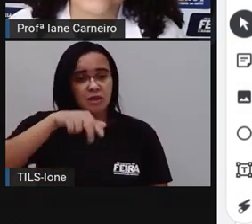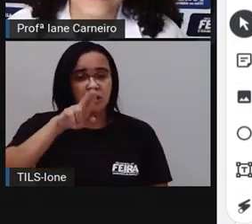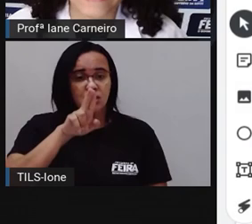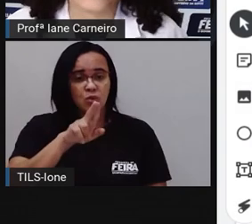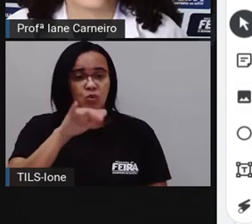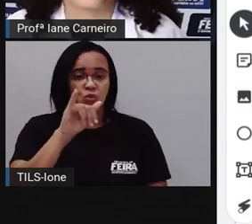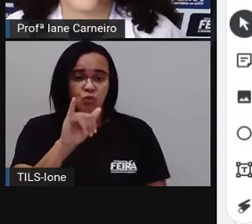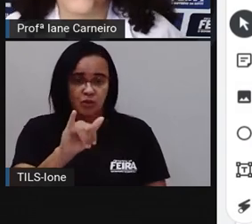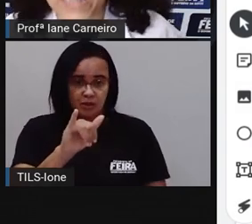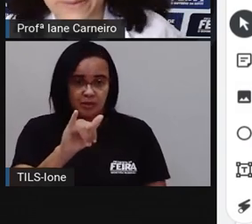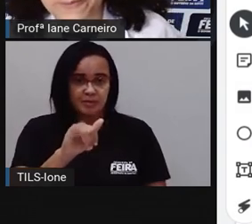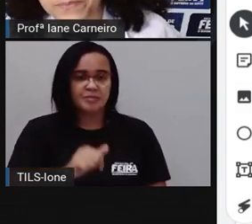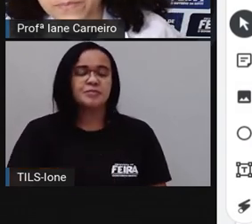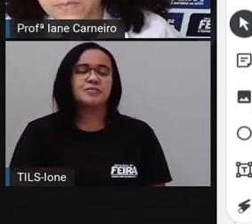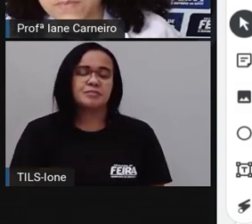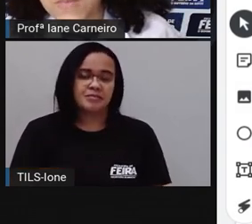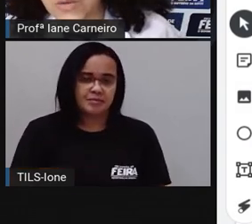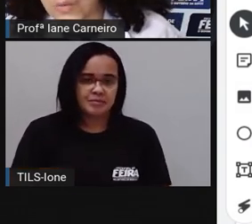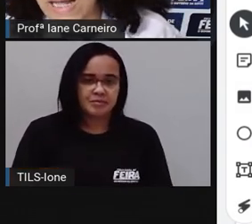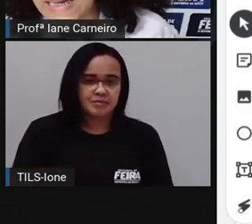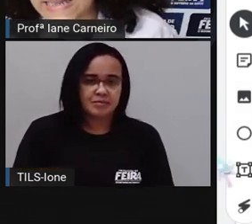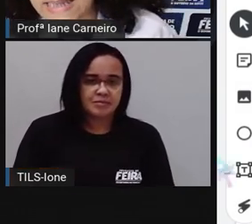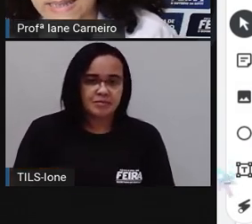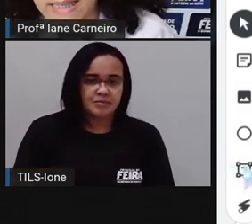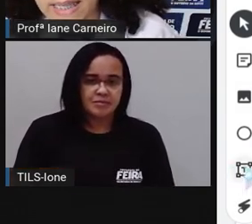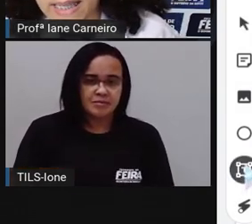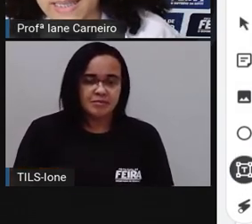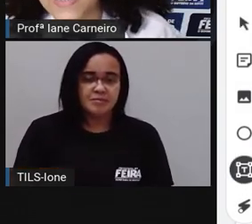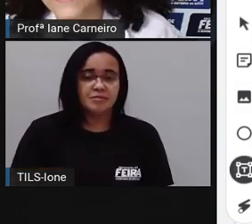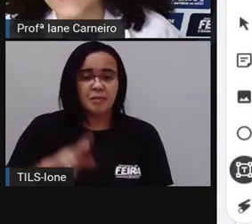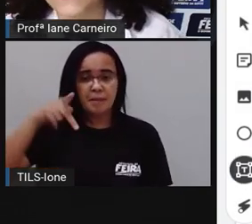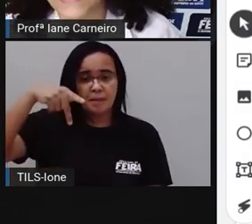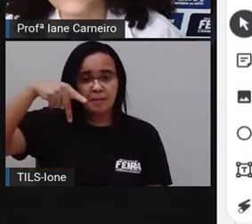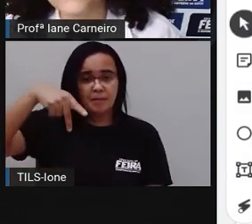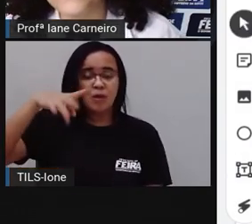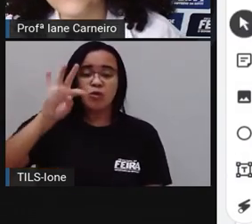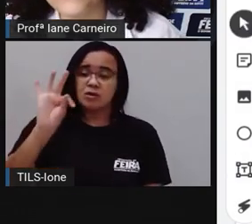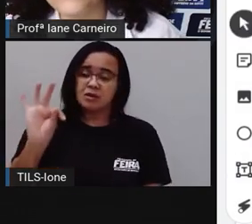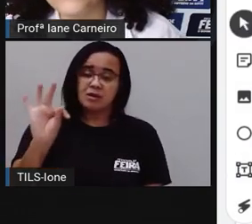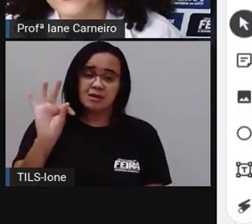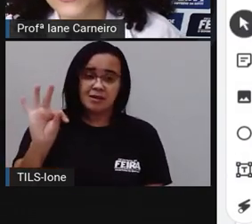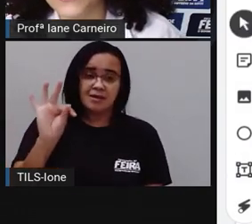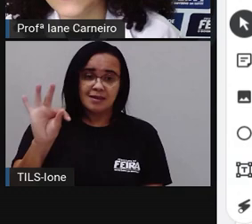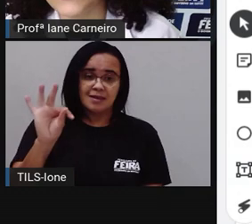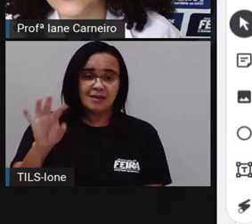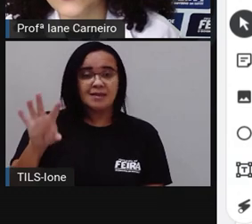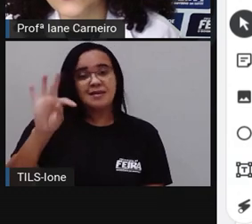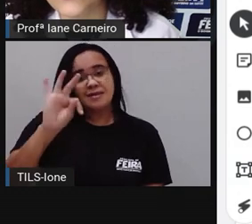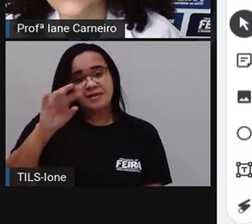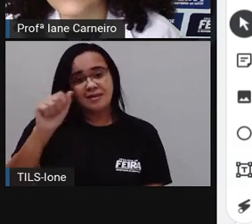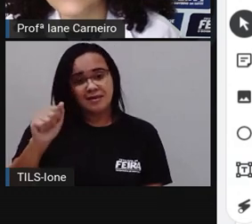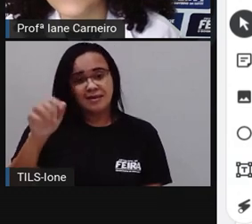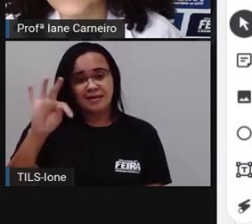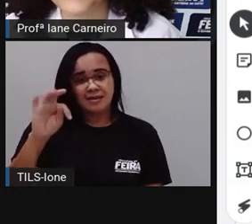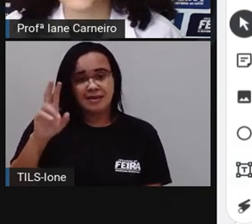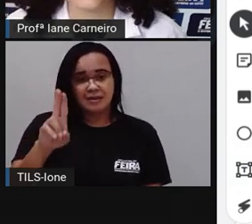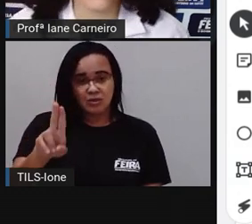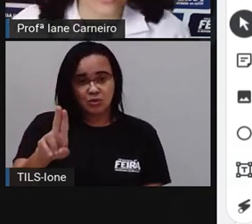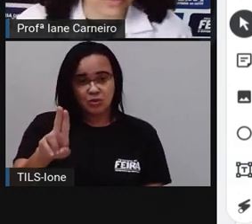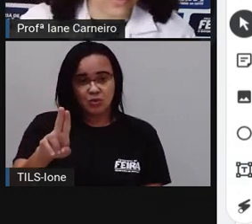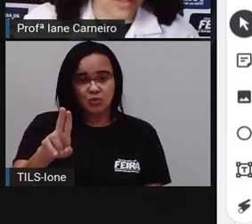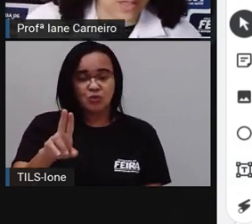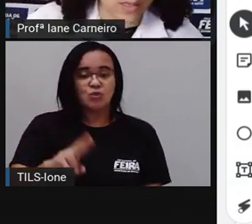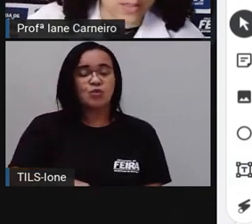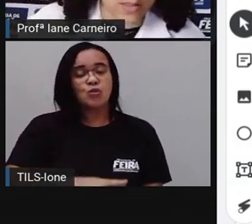certo? Sá-gui. Com a letra T. Tem tatu, tigre, touro. Vamos escrever